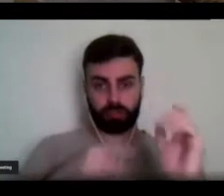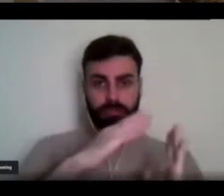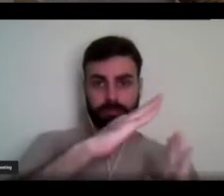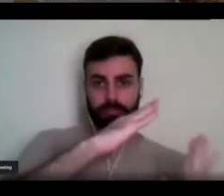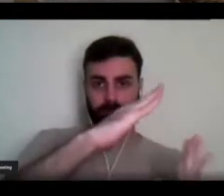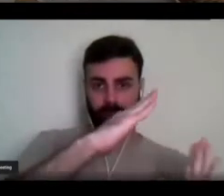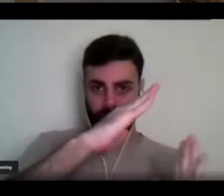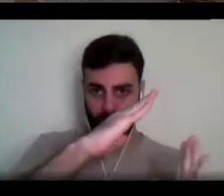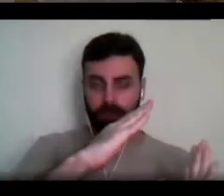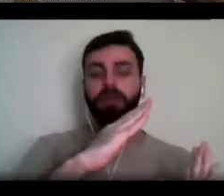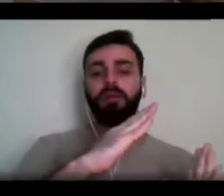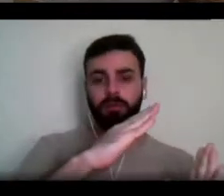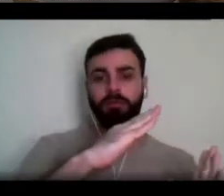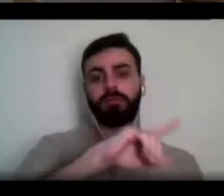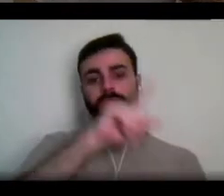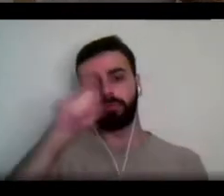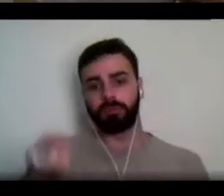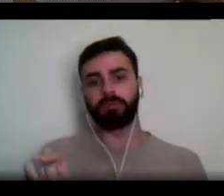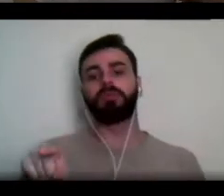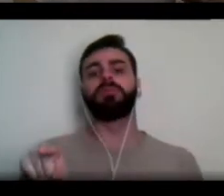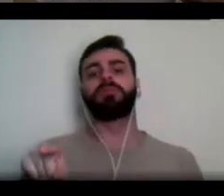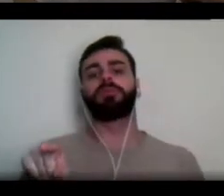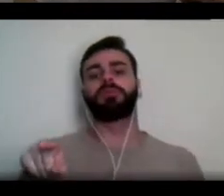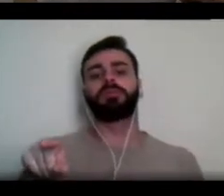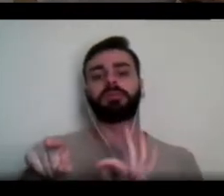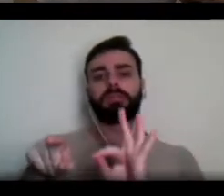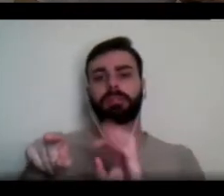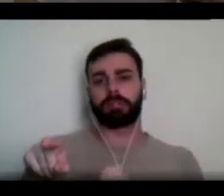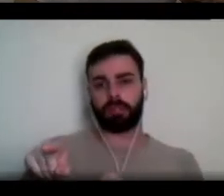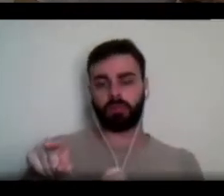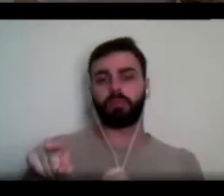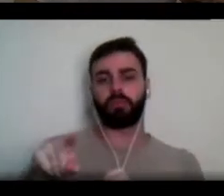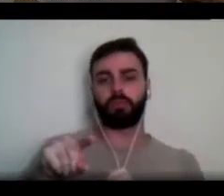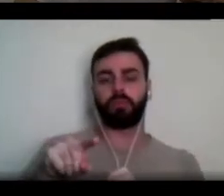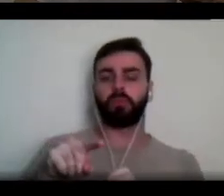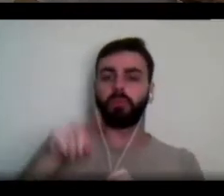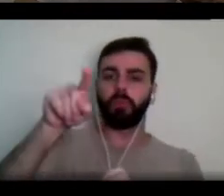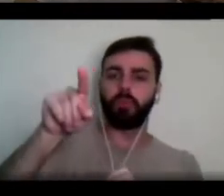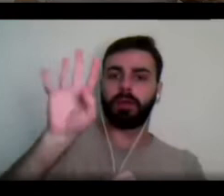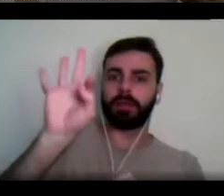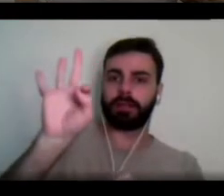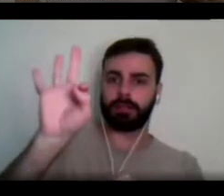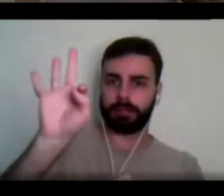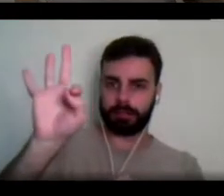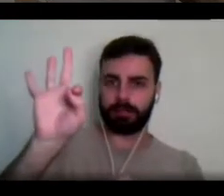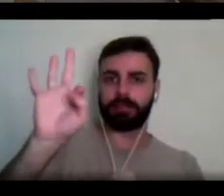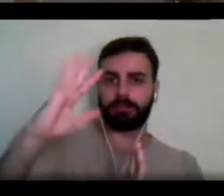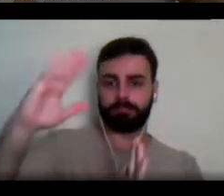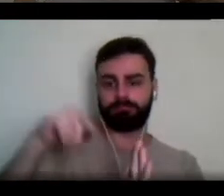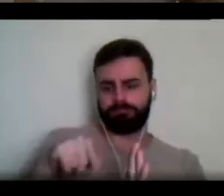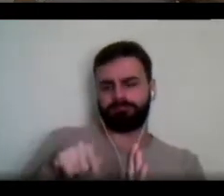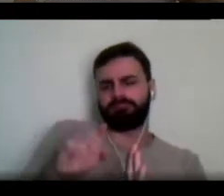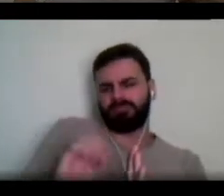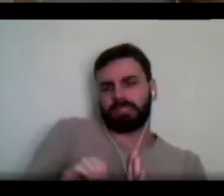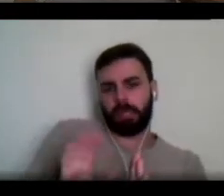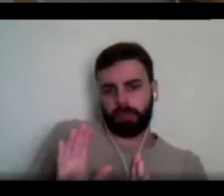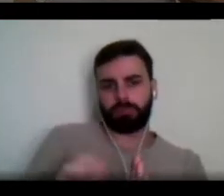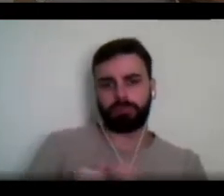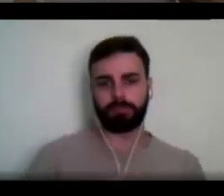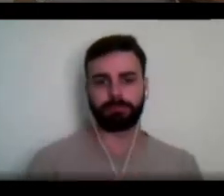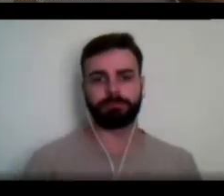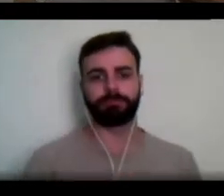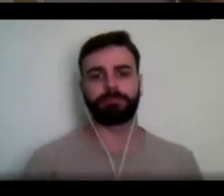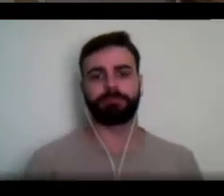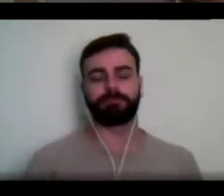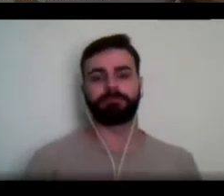até x, mudar o nome da variável de integração, e eu vou integrar de t0 igual a 0, né,